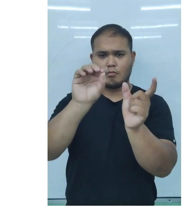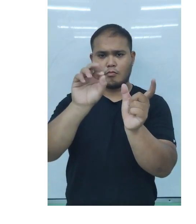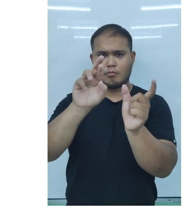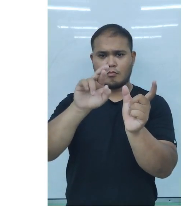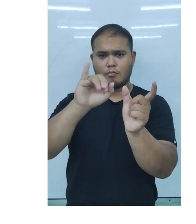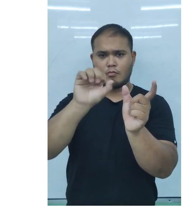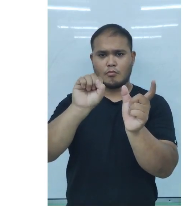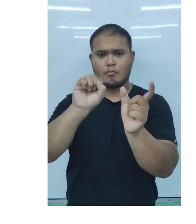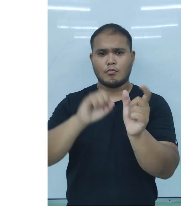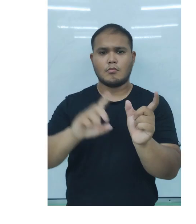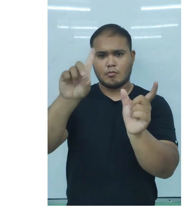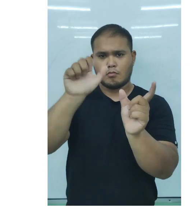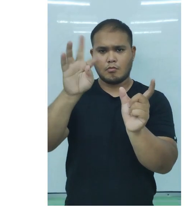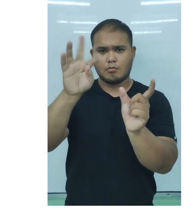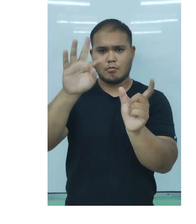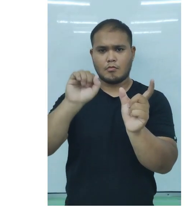Ablativo, prudentiore.